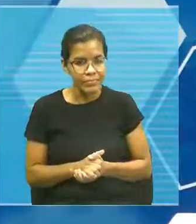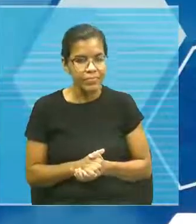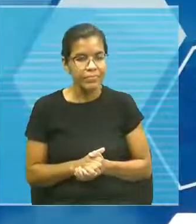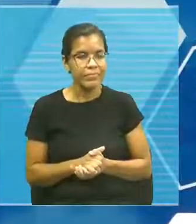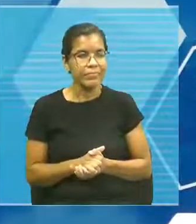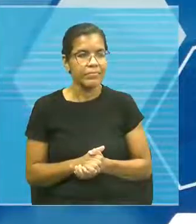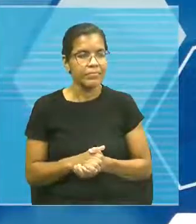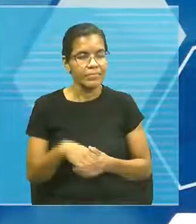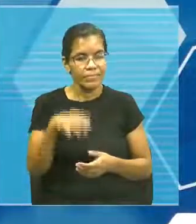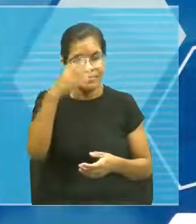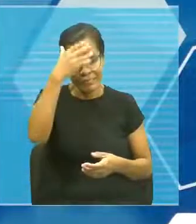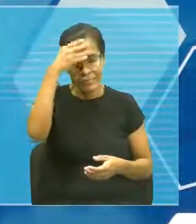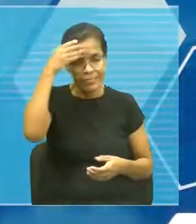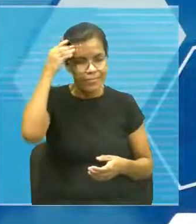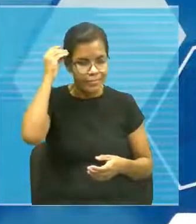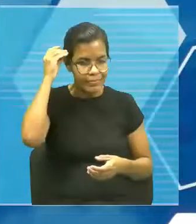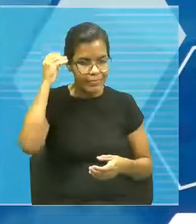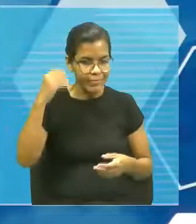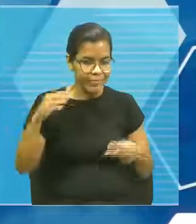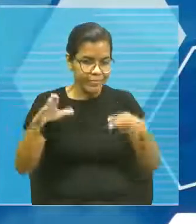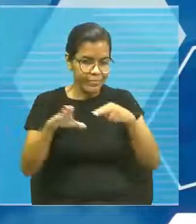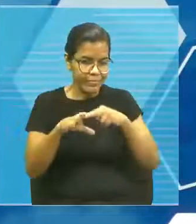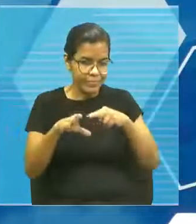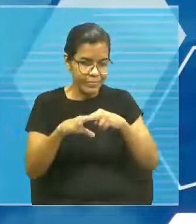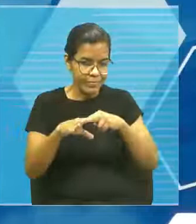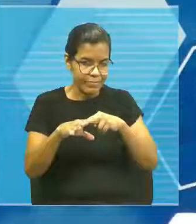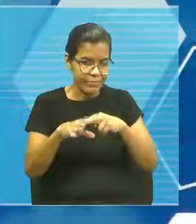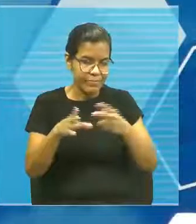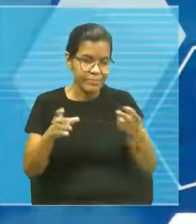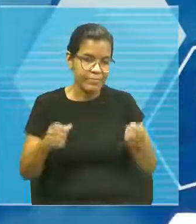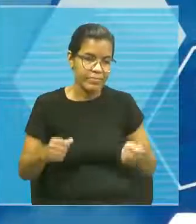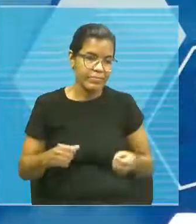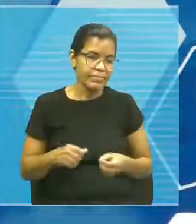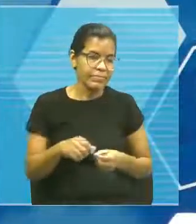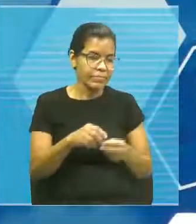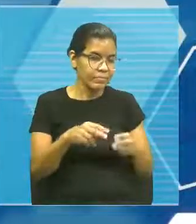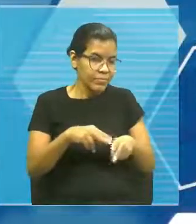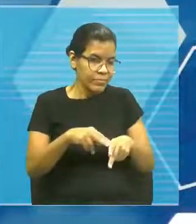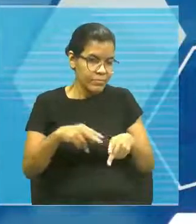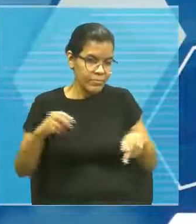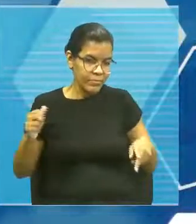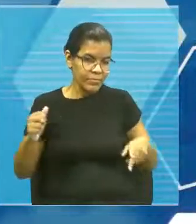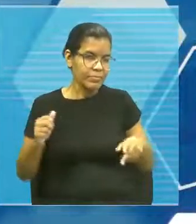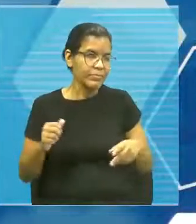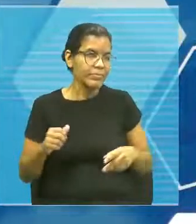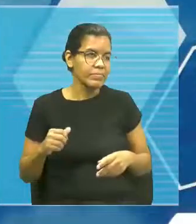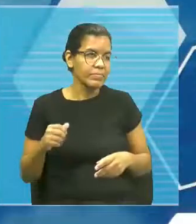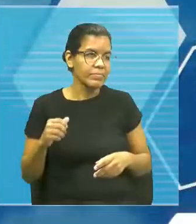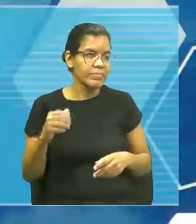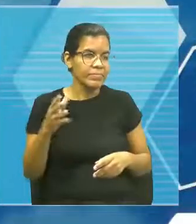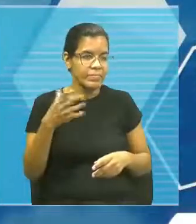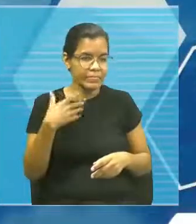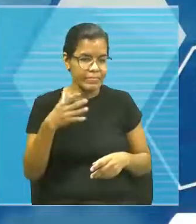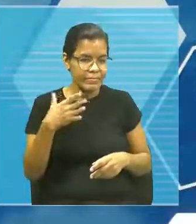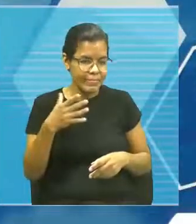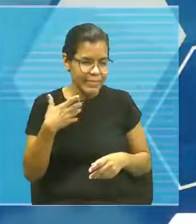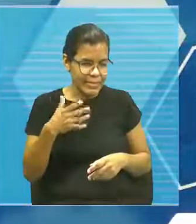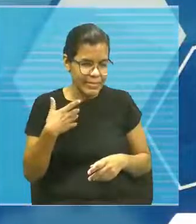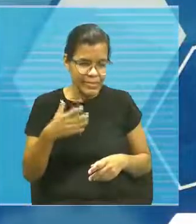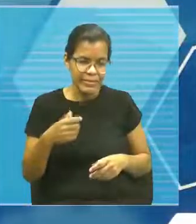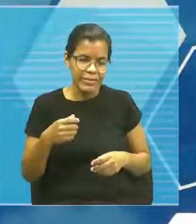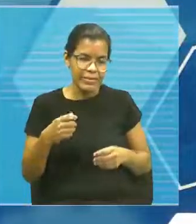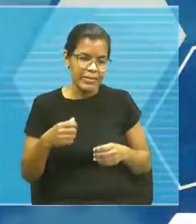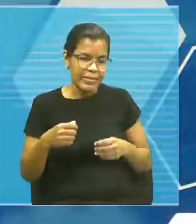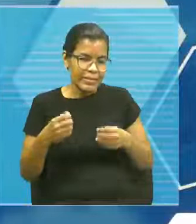né? As pessoas esquecem, gente. É normal, acontece. Então, quando você vai lá pegar o carregador, ele tá quente. Quente,